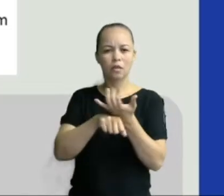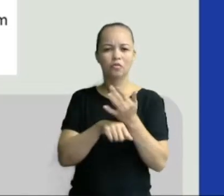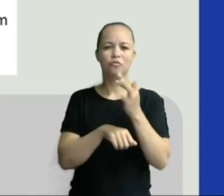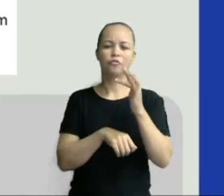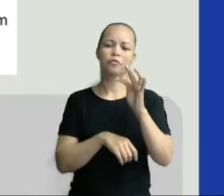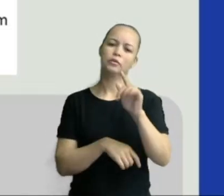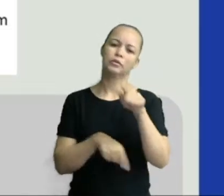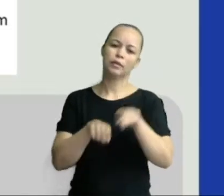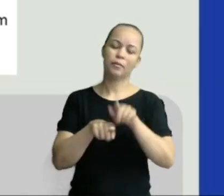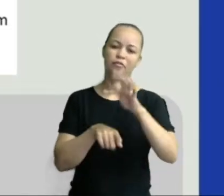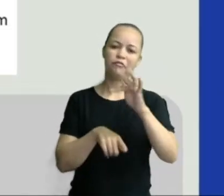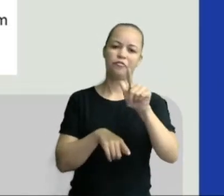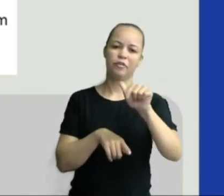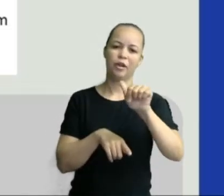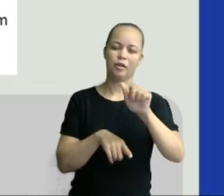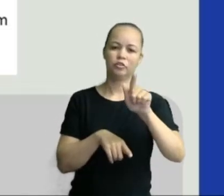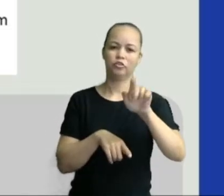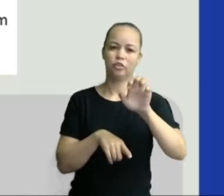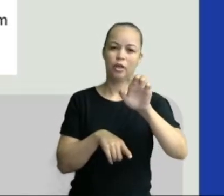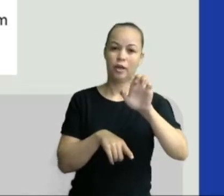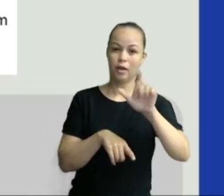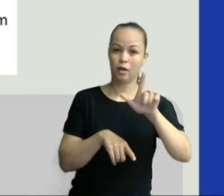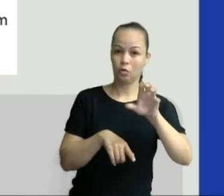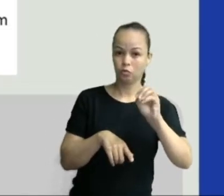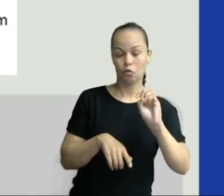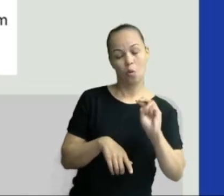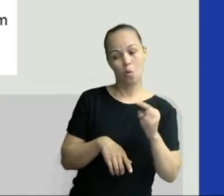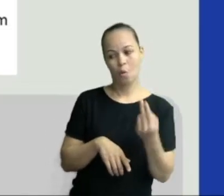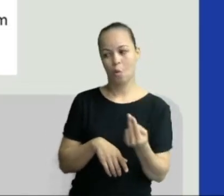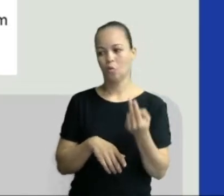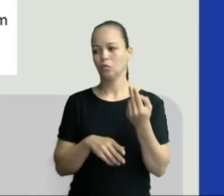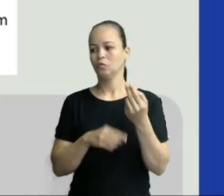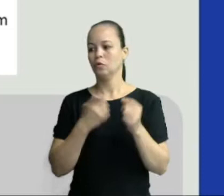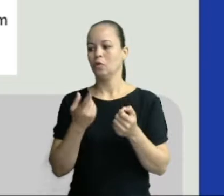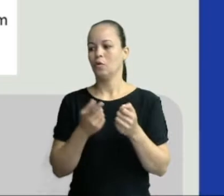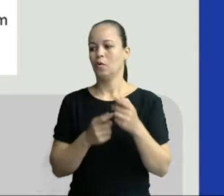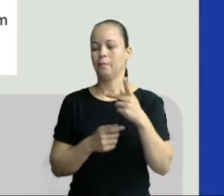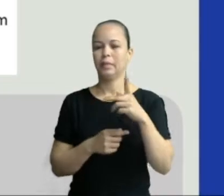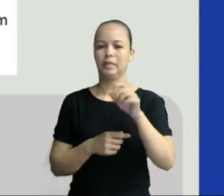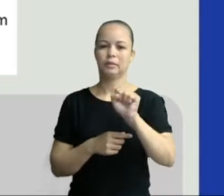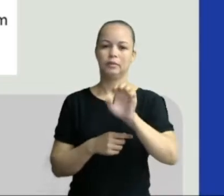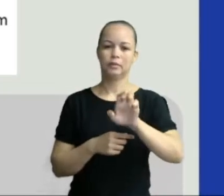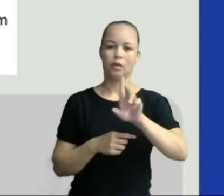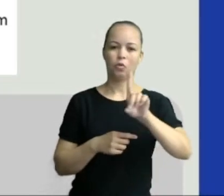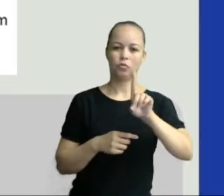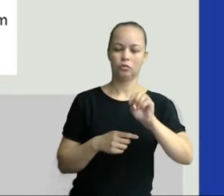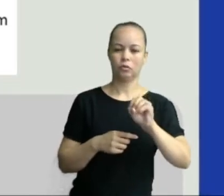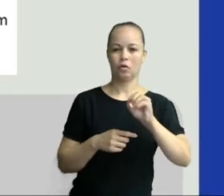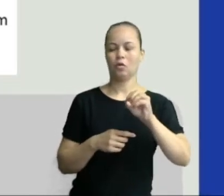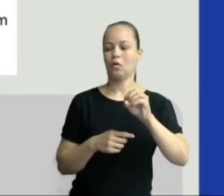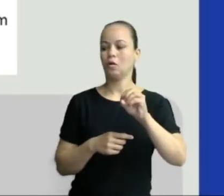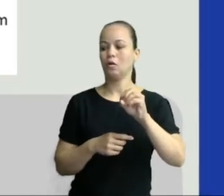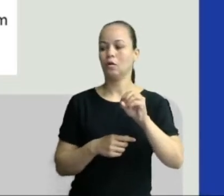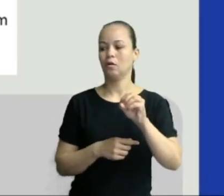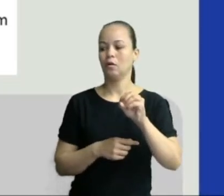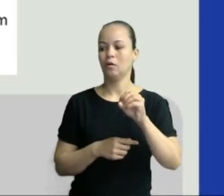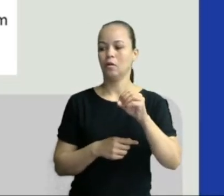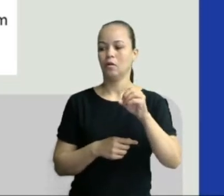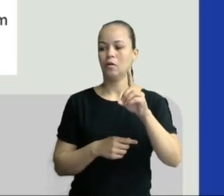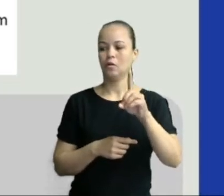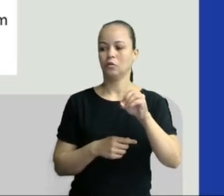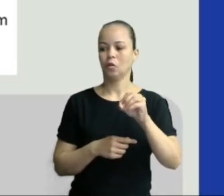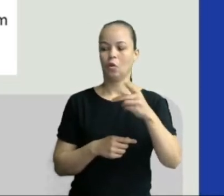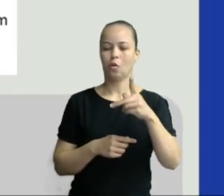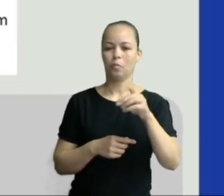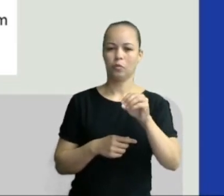profagelos ou pseudópodas, tá? Que são falsos pés, como acontece, por exemplo, com a ameba, tá? E queria lembrar para vocês, e